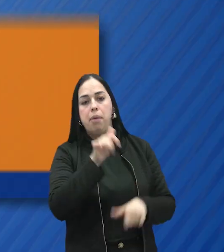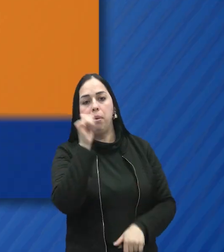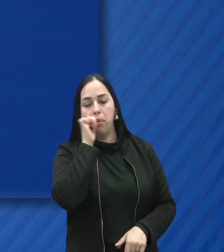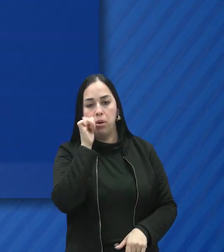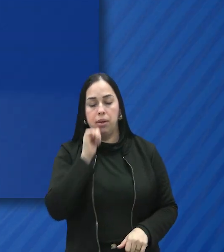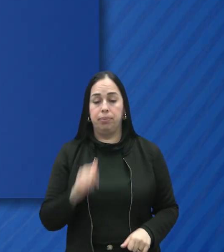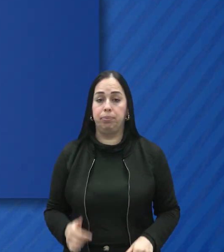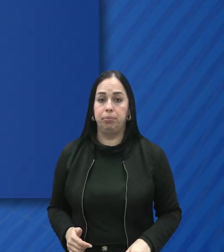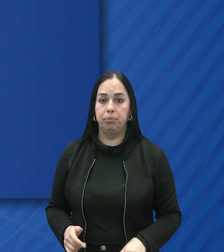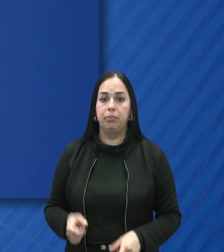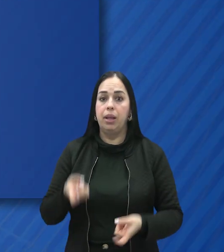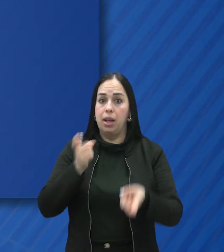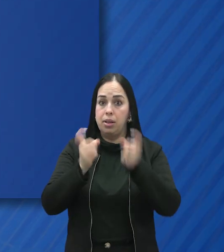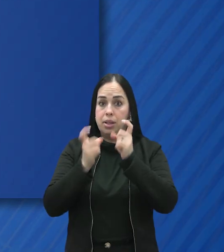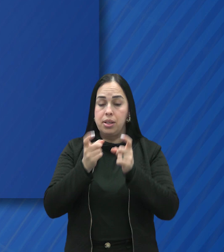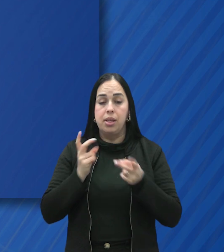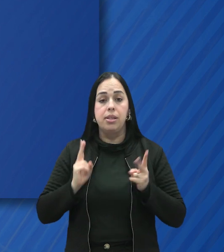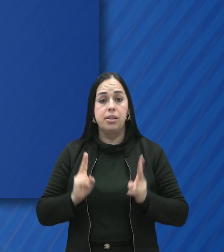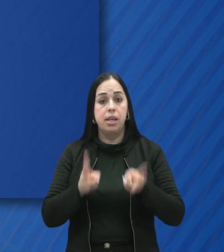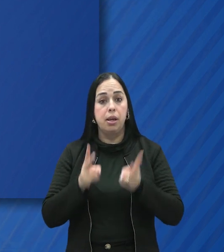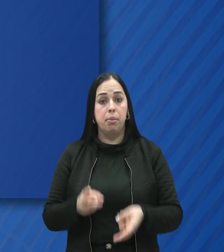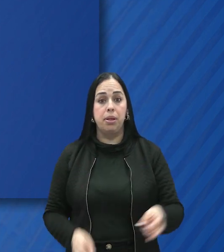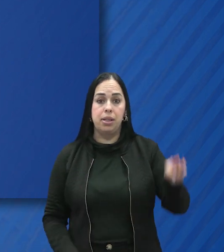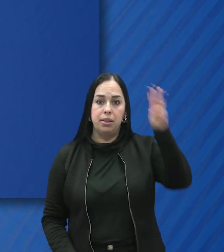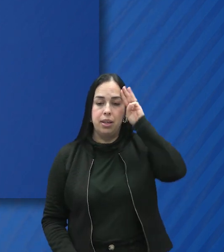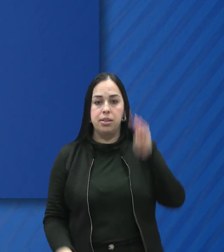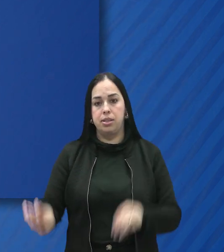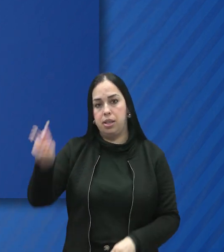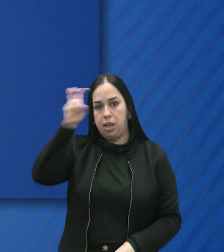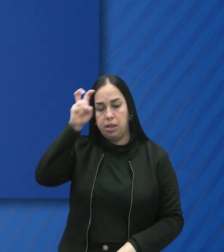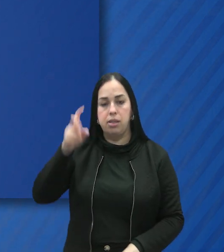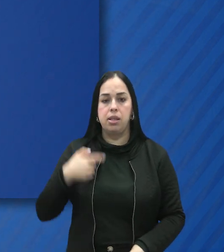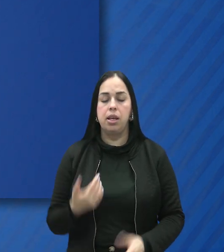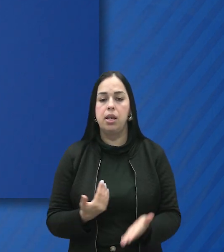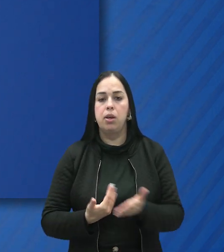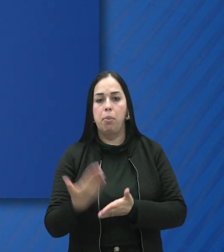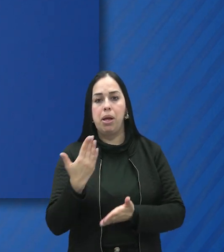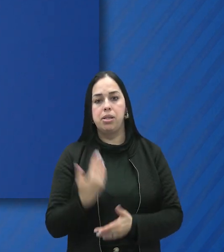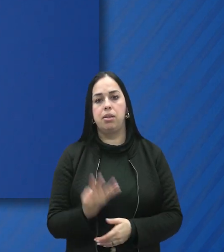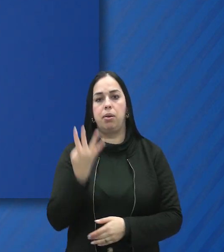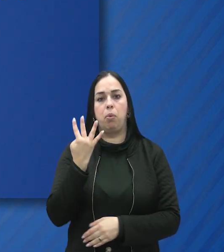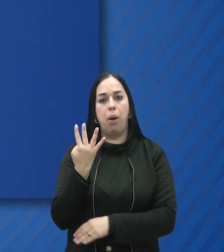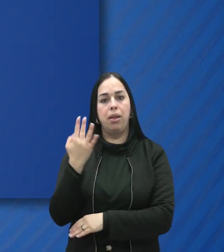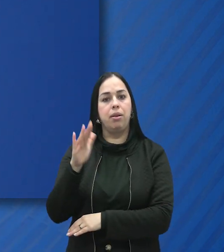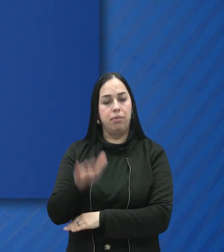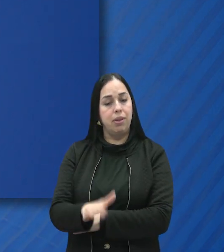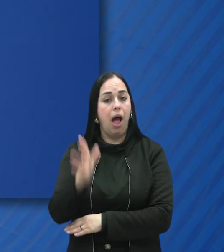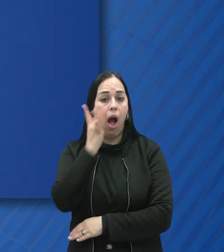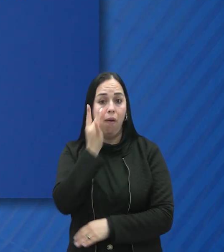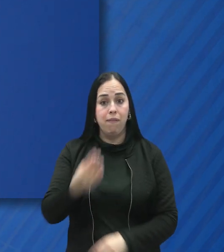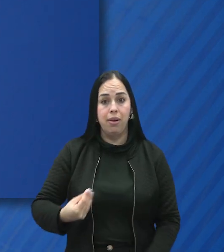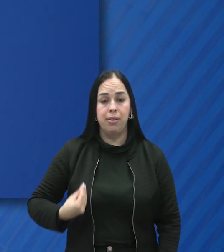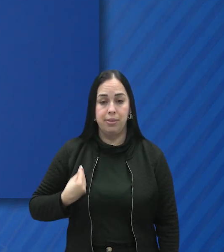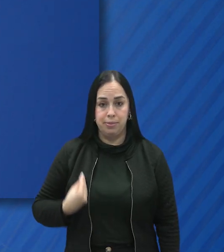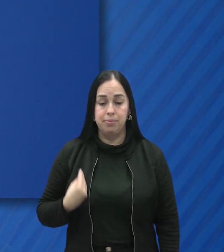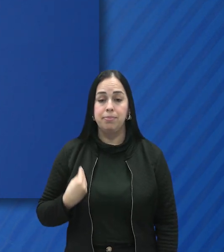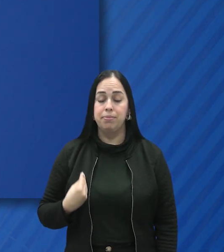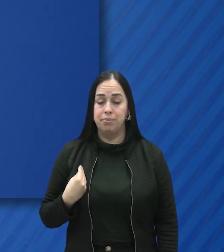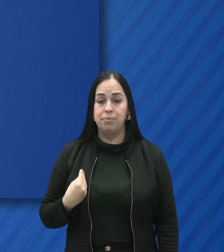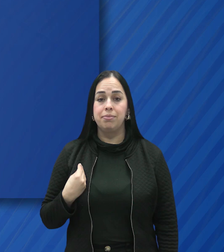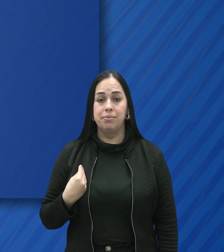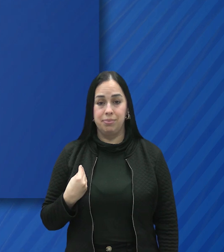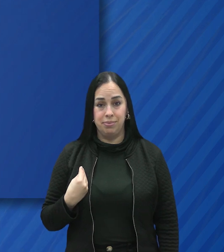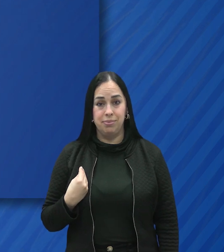renda. As sessões da Câmara são realizadas todas as terças e quintas, com transmissão ao vivo a partir